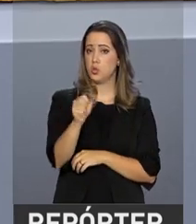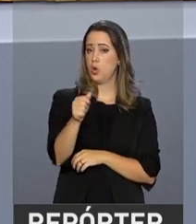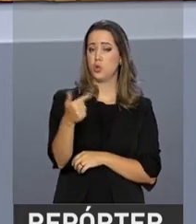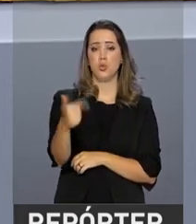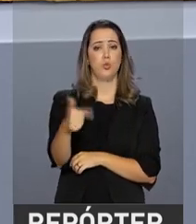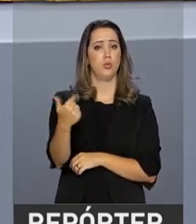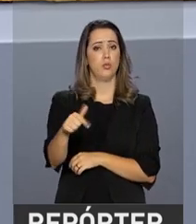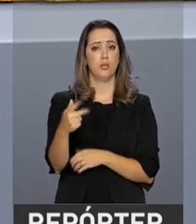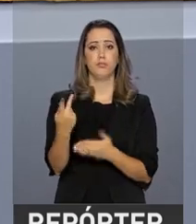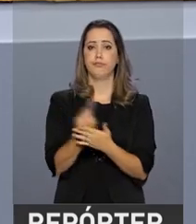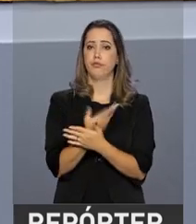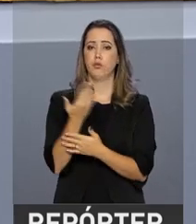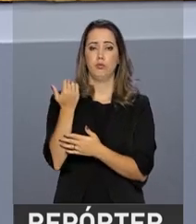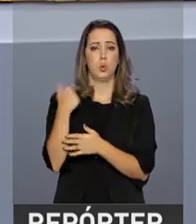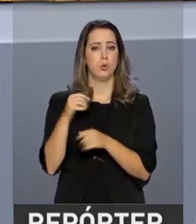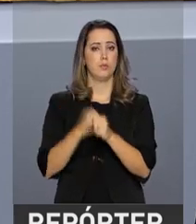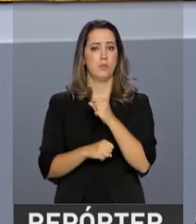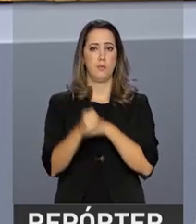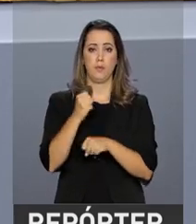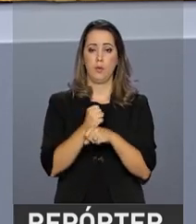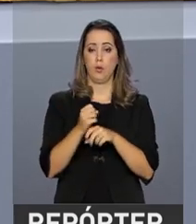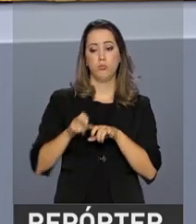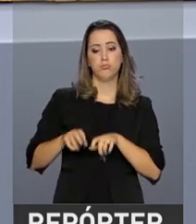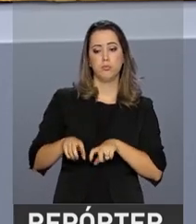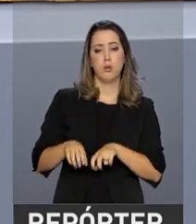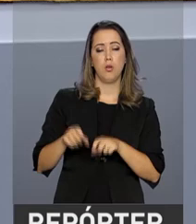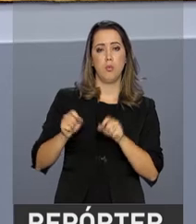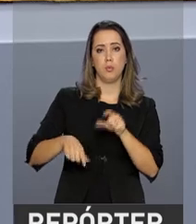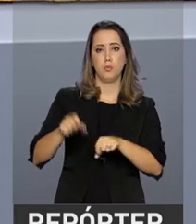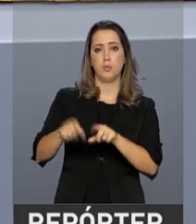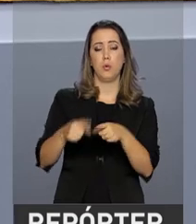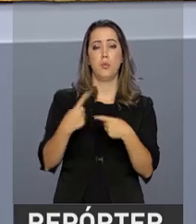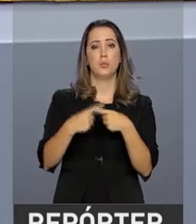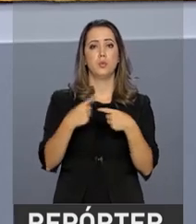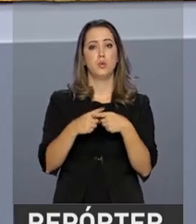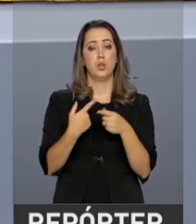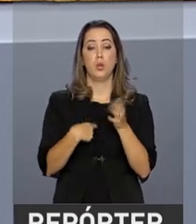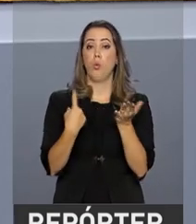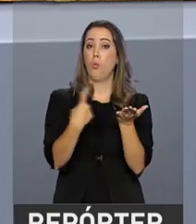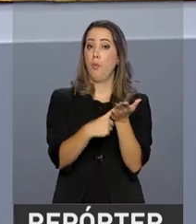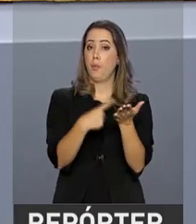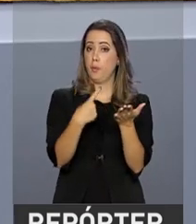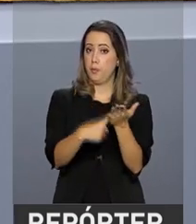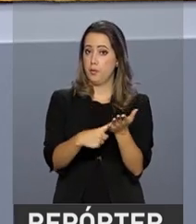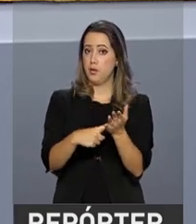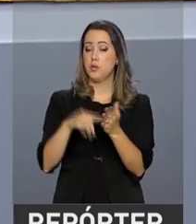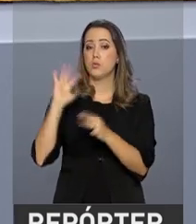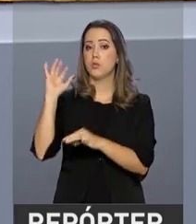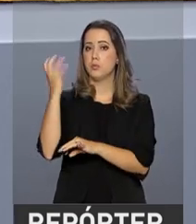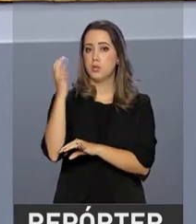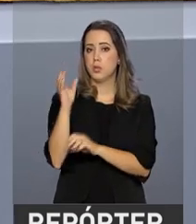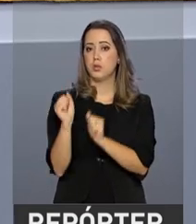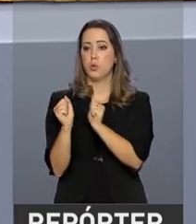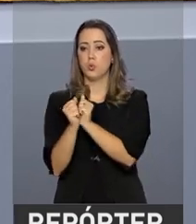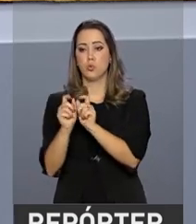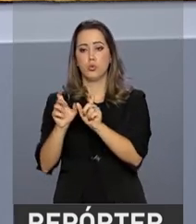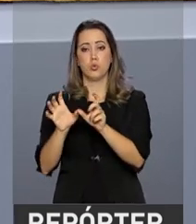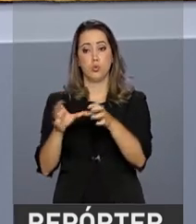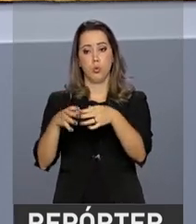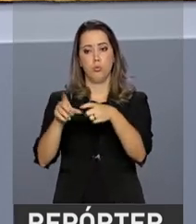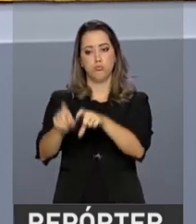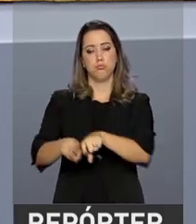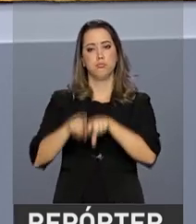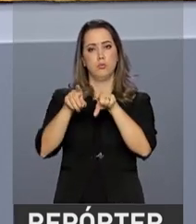inexistente na última safra isso aconteceu por conta da moratória da soja que é um pacto ambiental entre produtores de soja